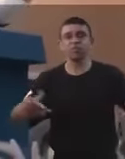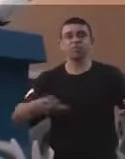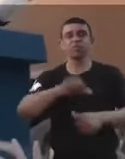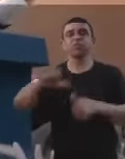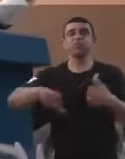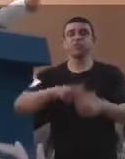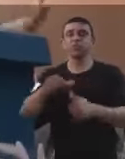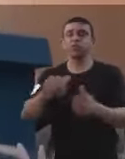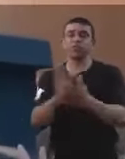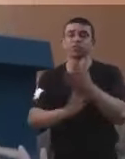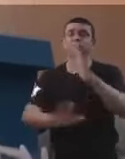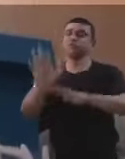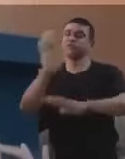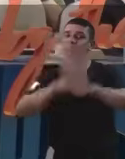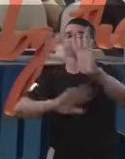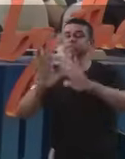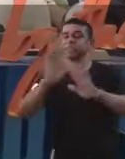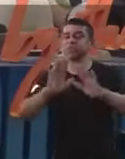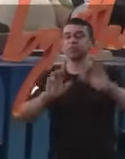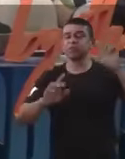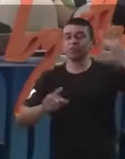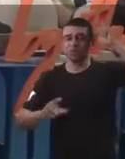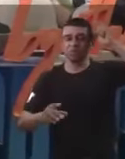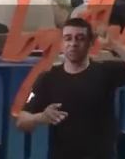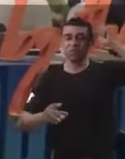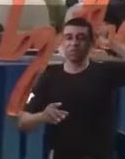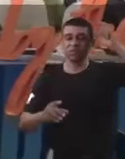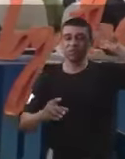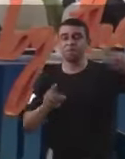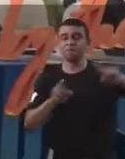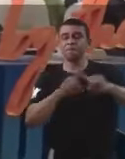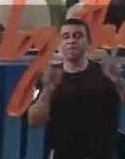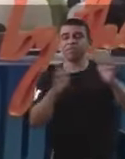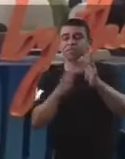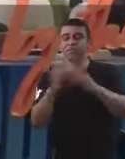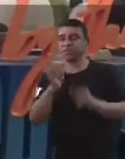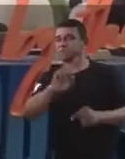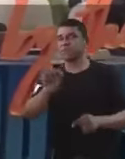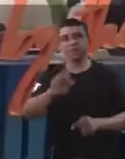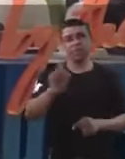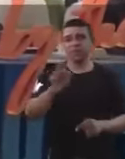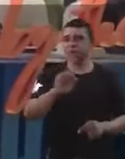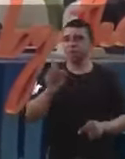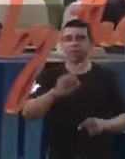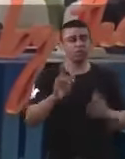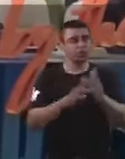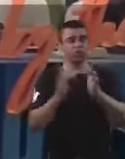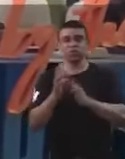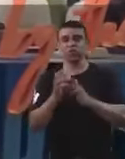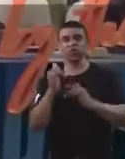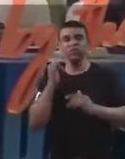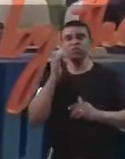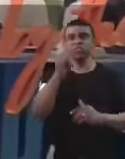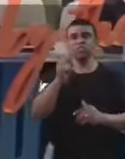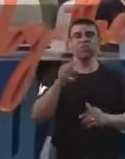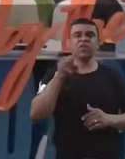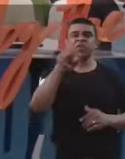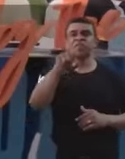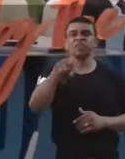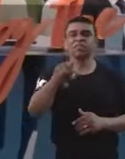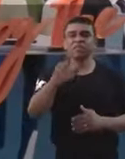desse mundo. Jesus não vai olhar para tu e dizer, me adora que tu fica rico, me adora que eu vou